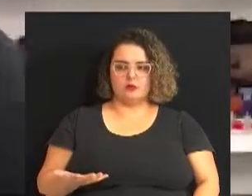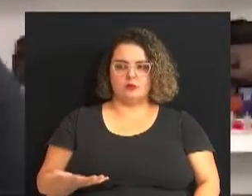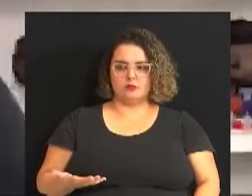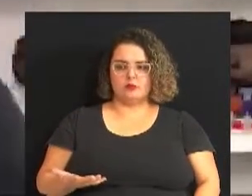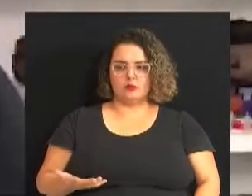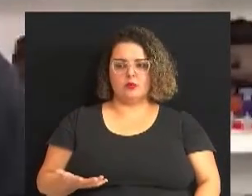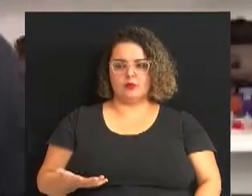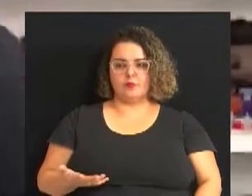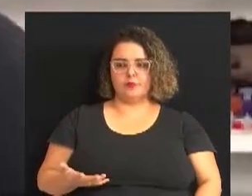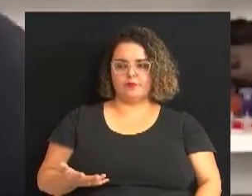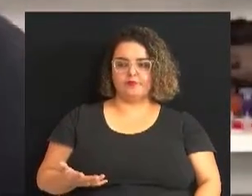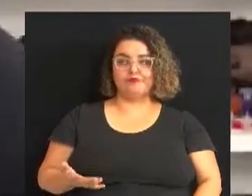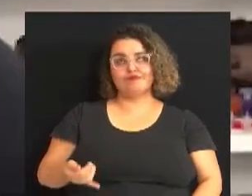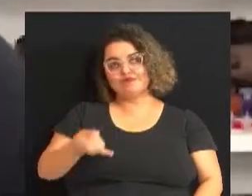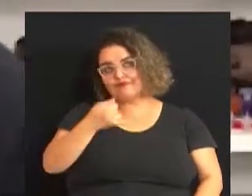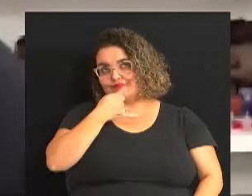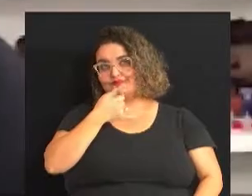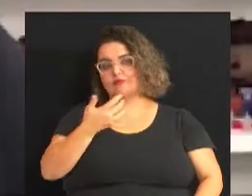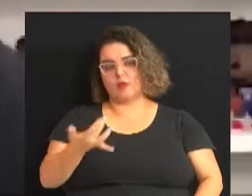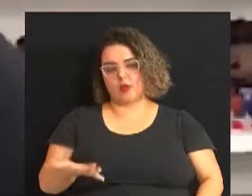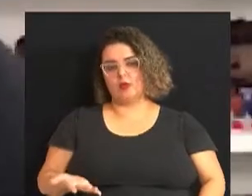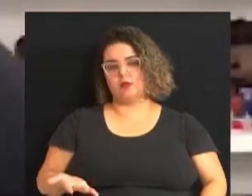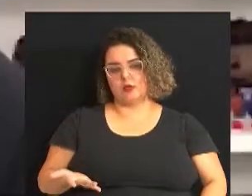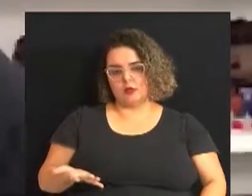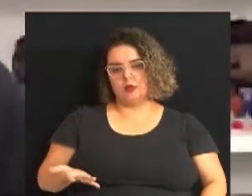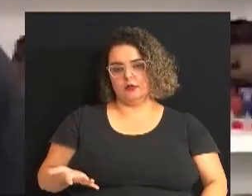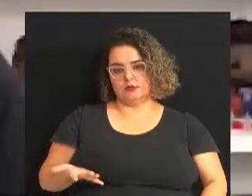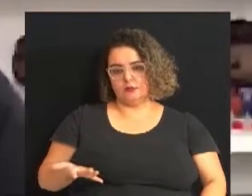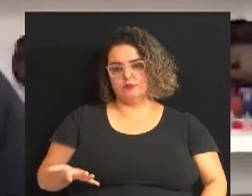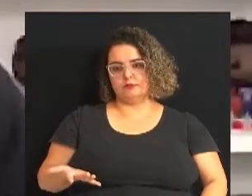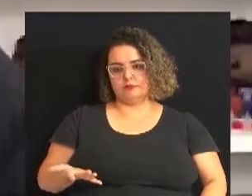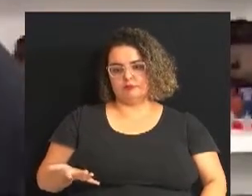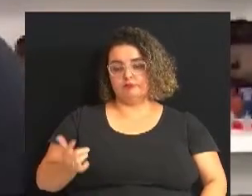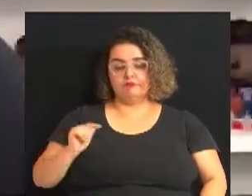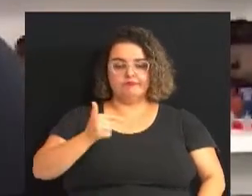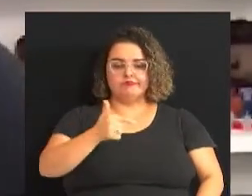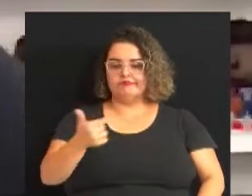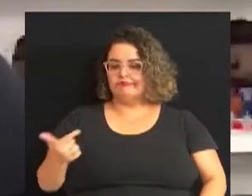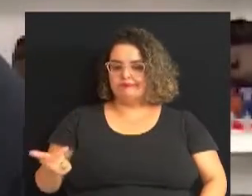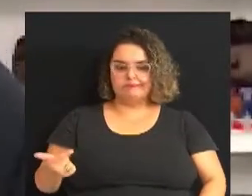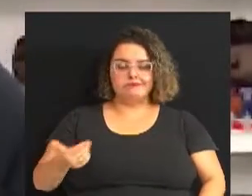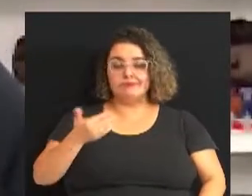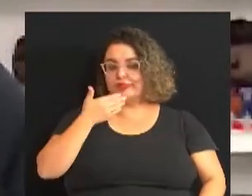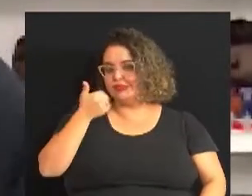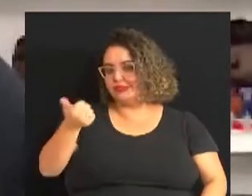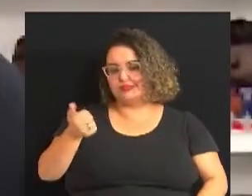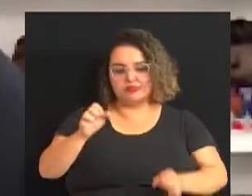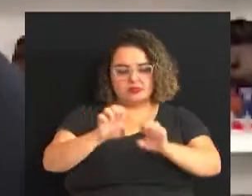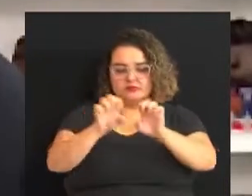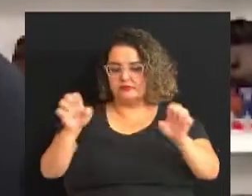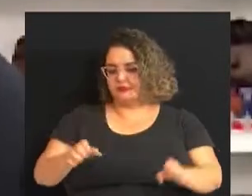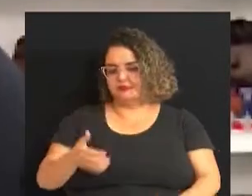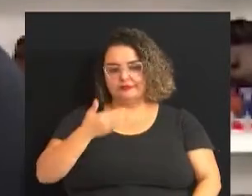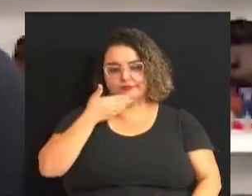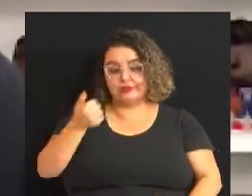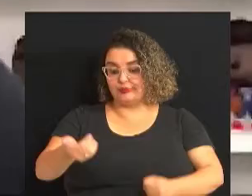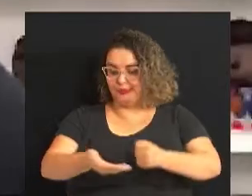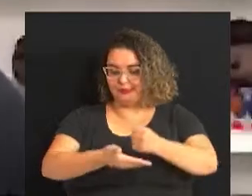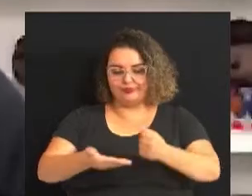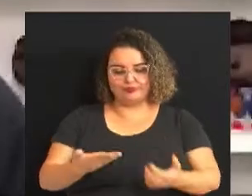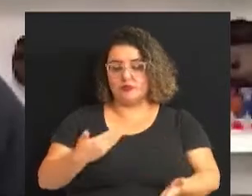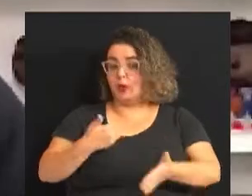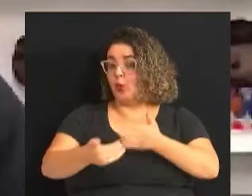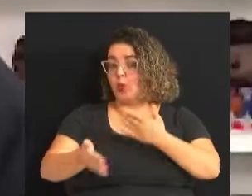eu posso lamentar apenas o fato de não ter algo melhor estruturado, melhor embasado em qualquer uma